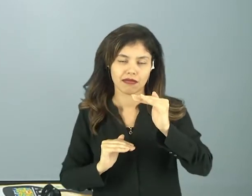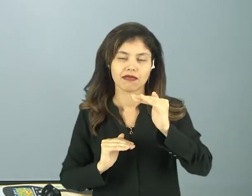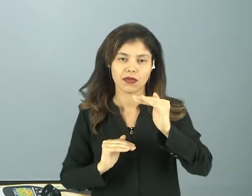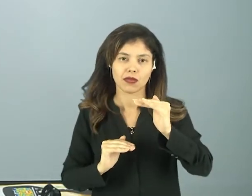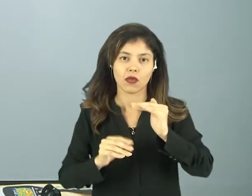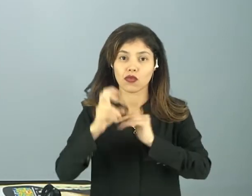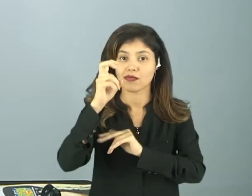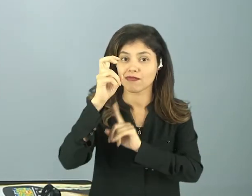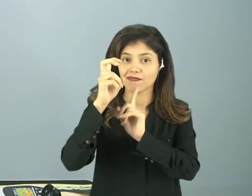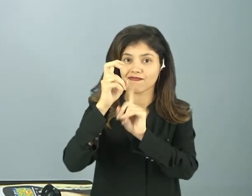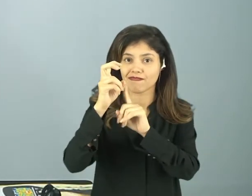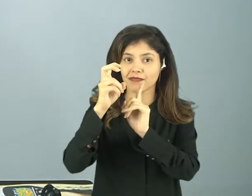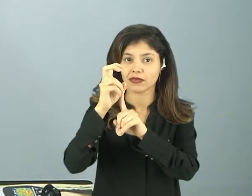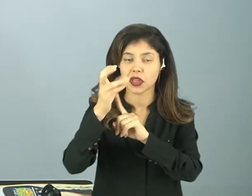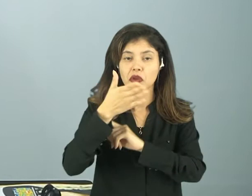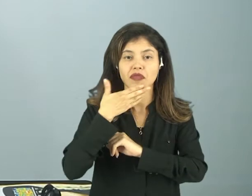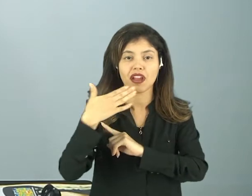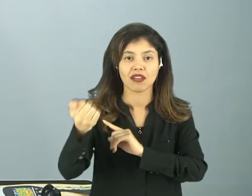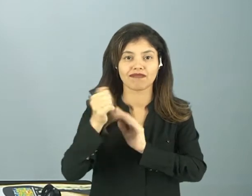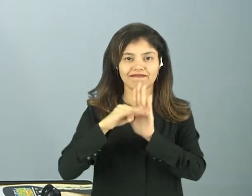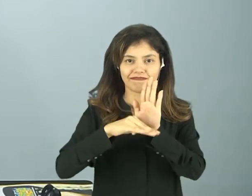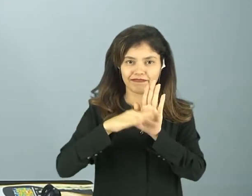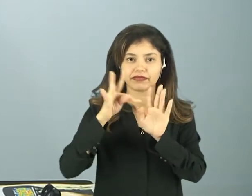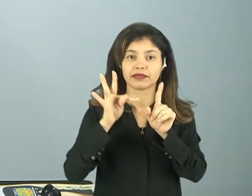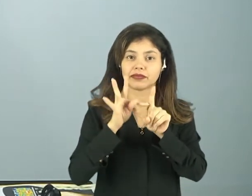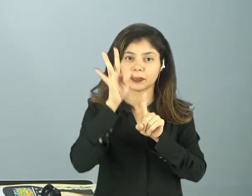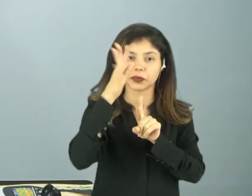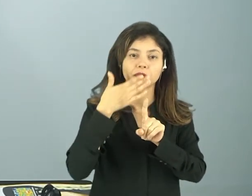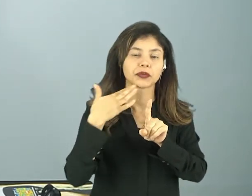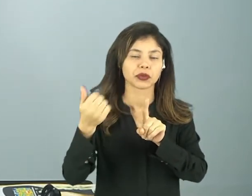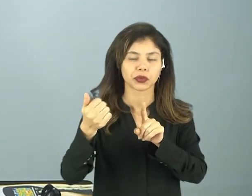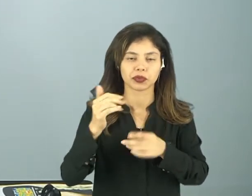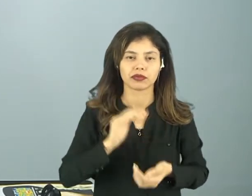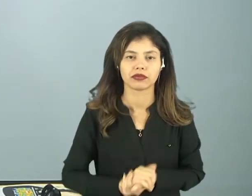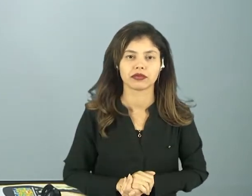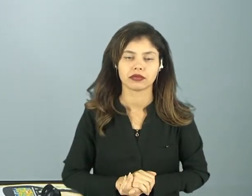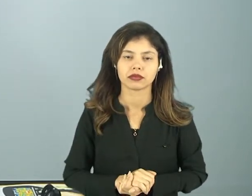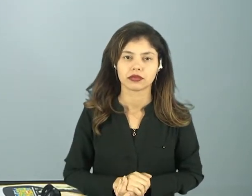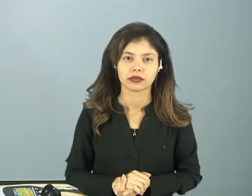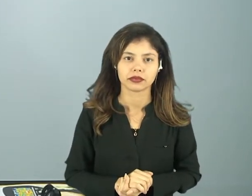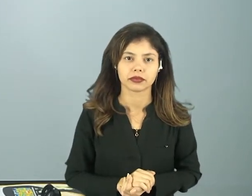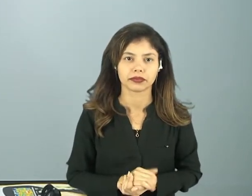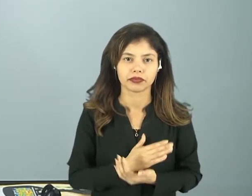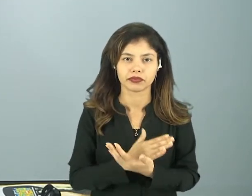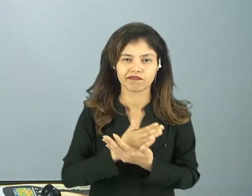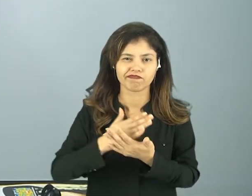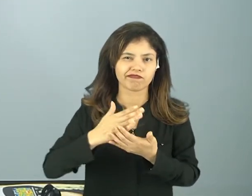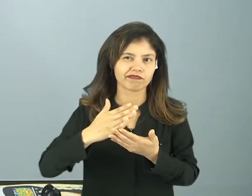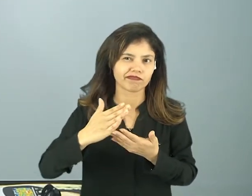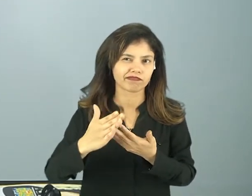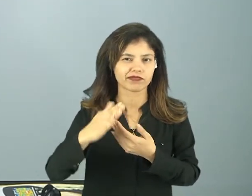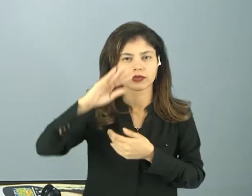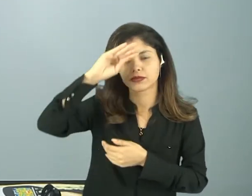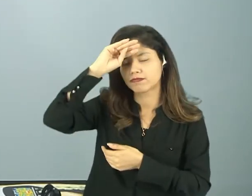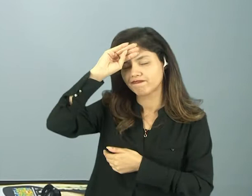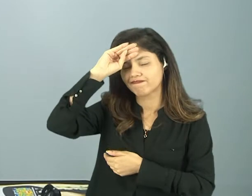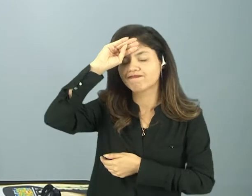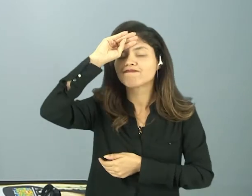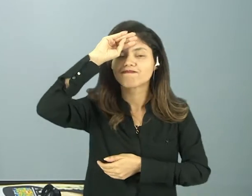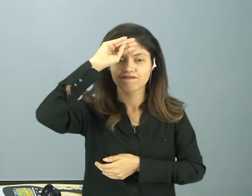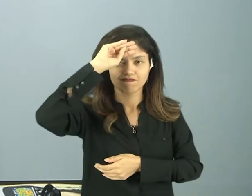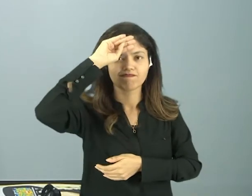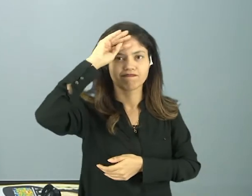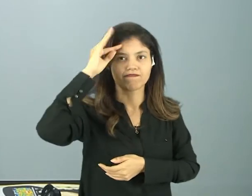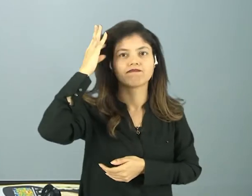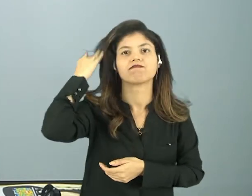meio grau para ela ficar com a temperatura normal. Então, ela já está iniciando ali, né, uma febrezinha, né, ainda